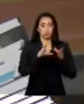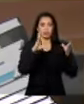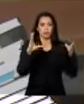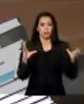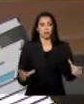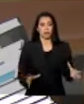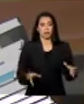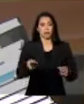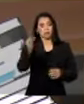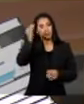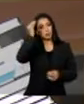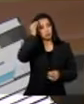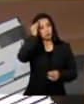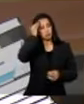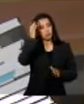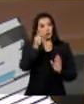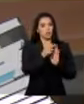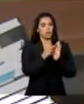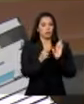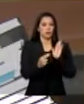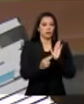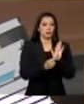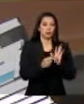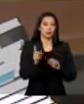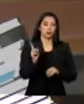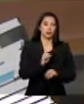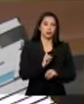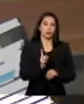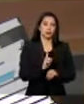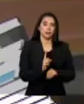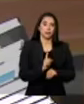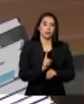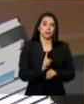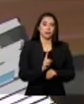entendimento normativo e não da constatação